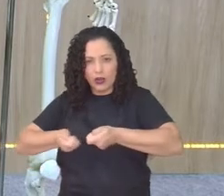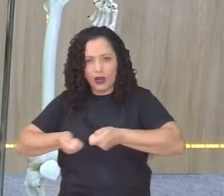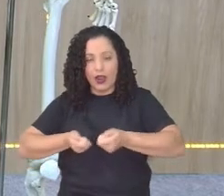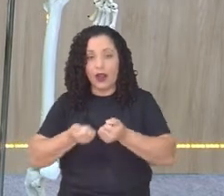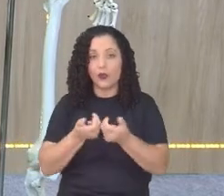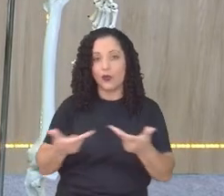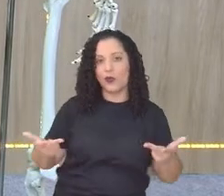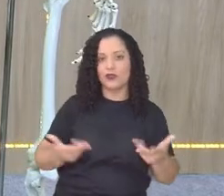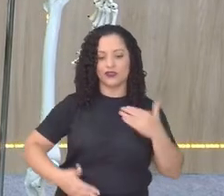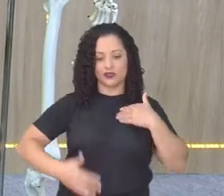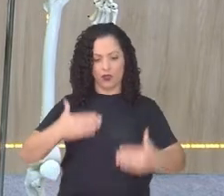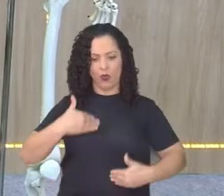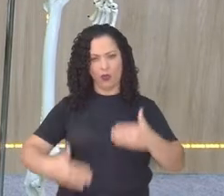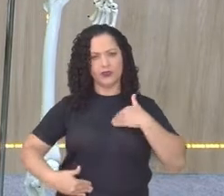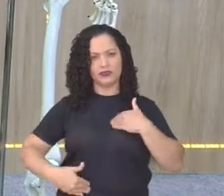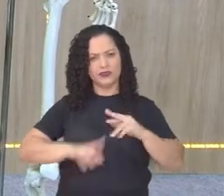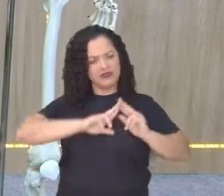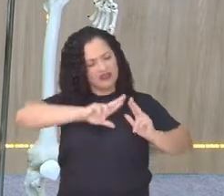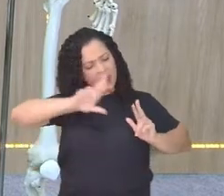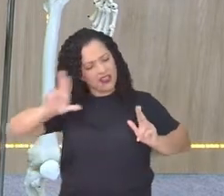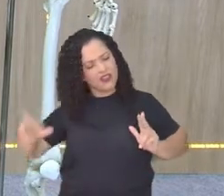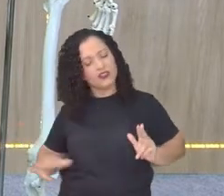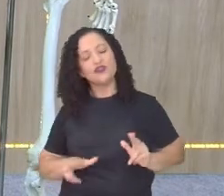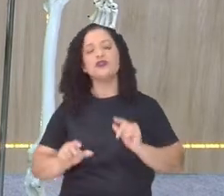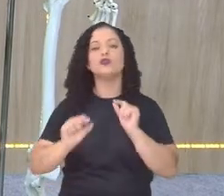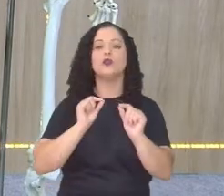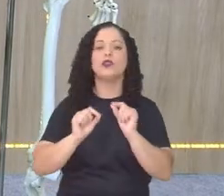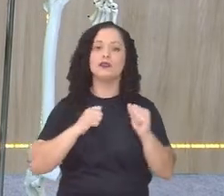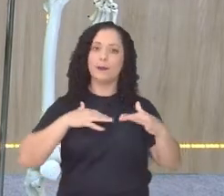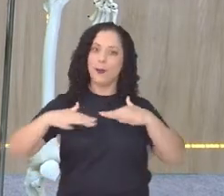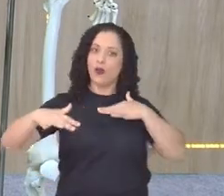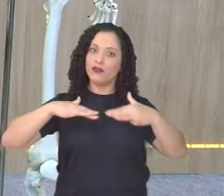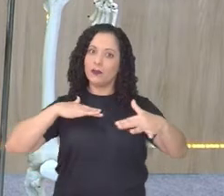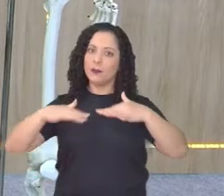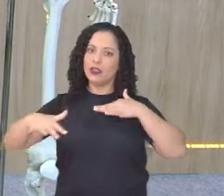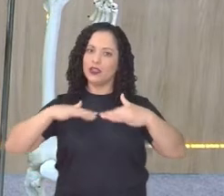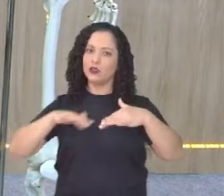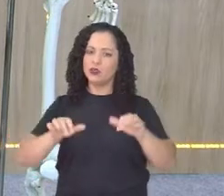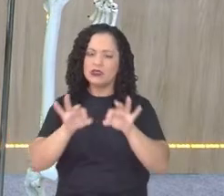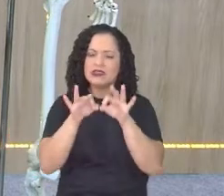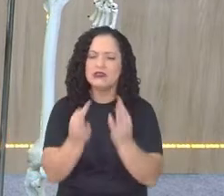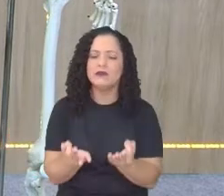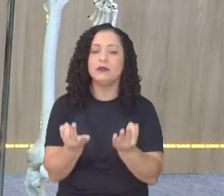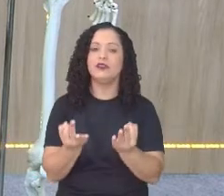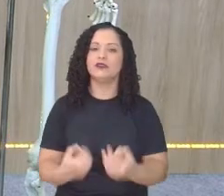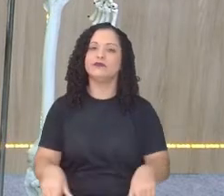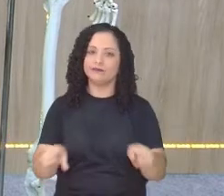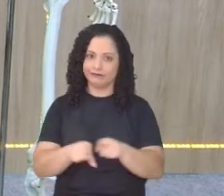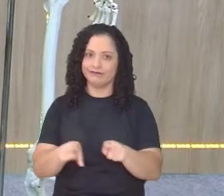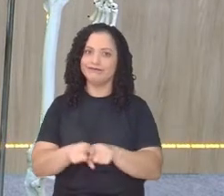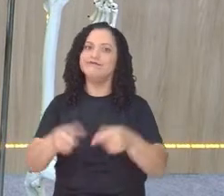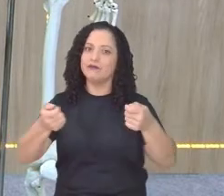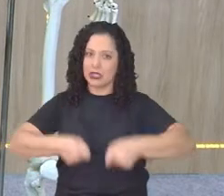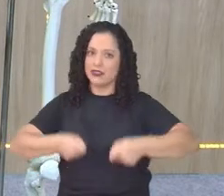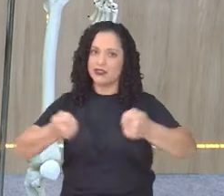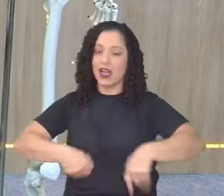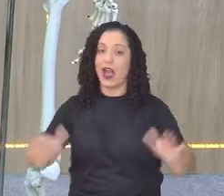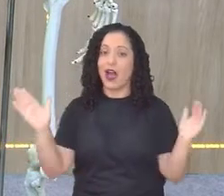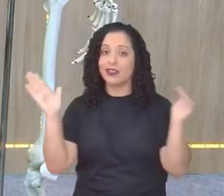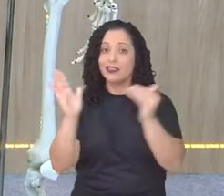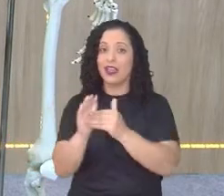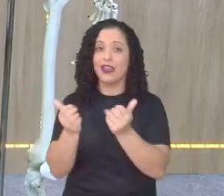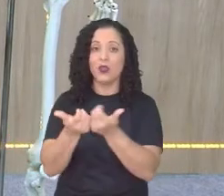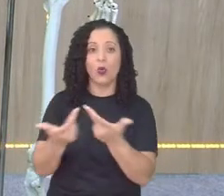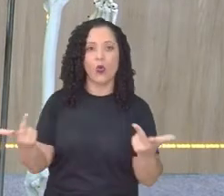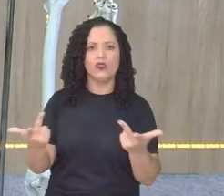coisa que acontece no nosso corpo. Desde um simples, esse movimento que a gente faz, que a gente vai precisar dele também, até de algumas